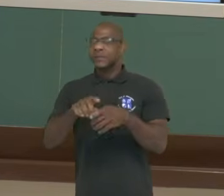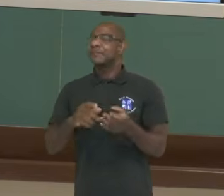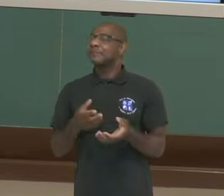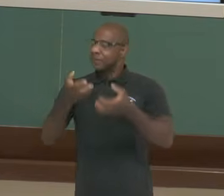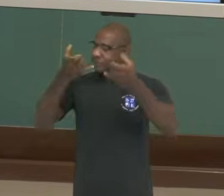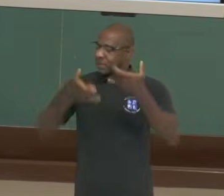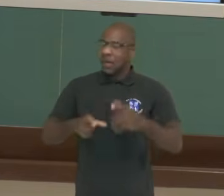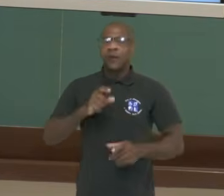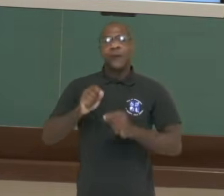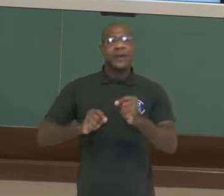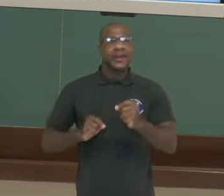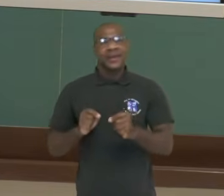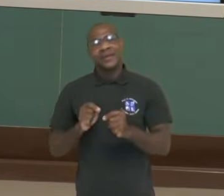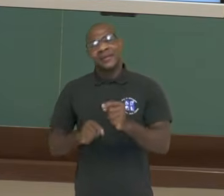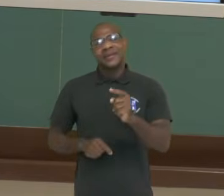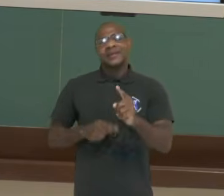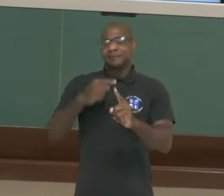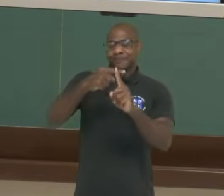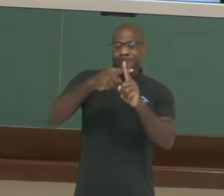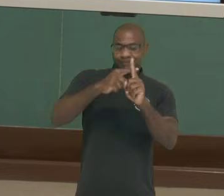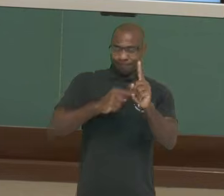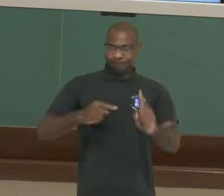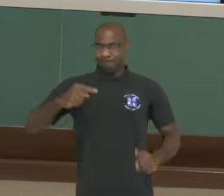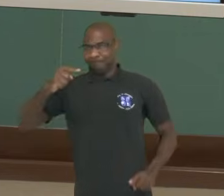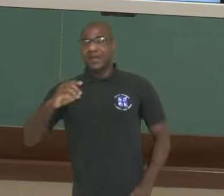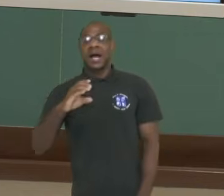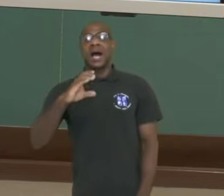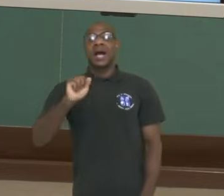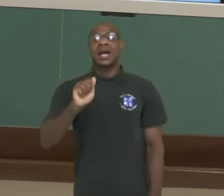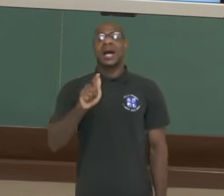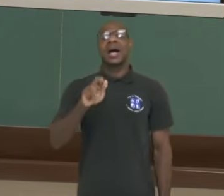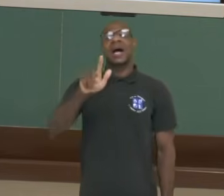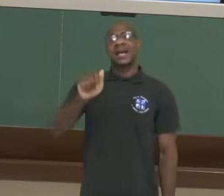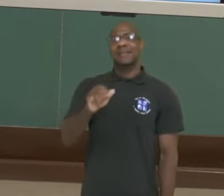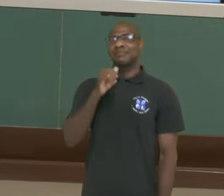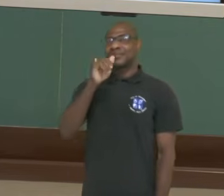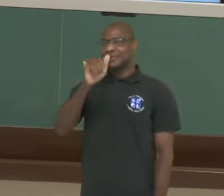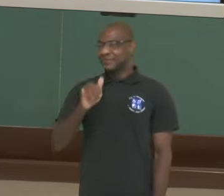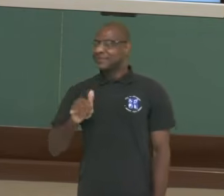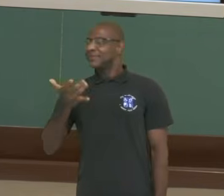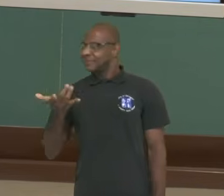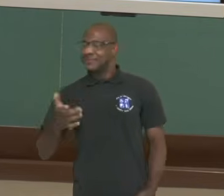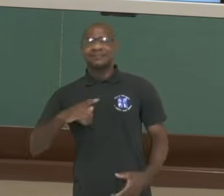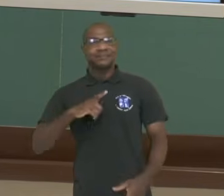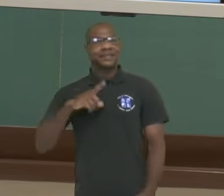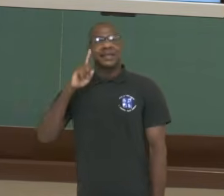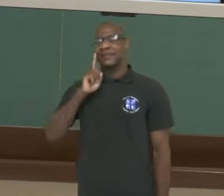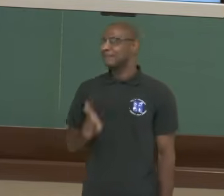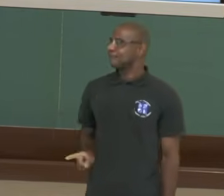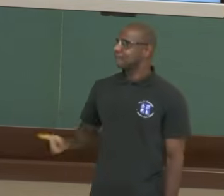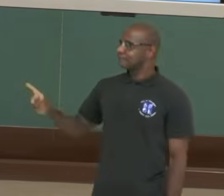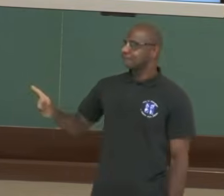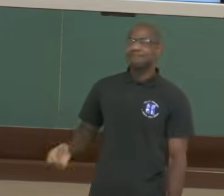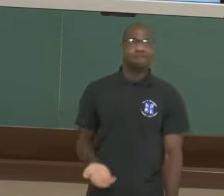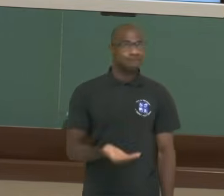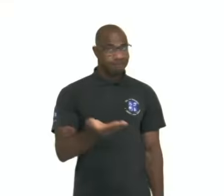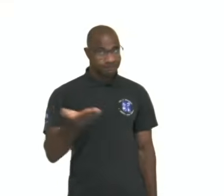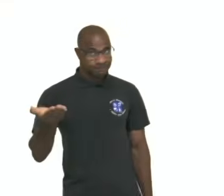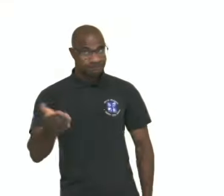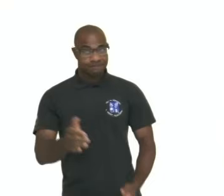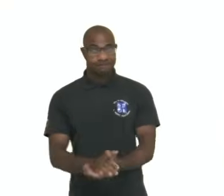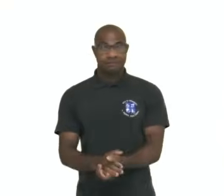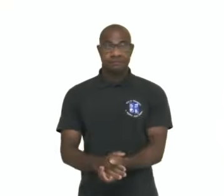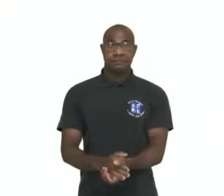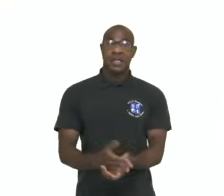positivas e negativas, a gente tem que contar com a presença de um átomo. Então, bora lá então conferir. Eu pedi para você